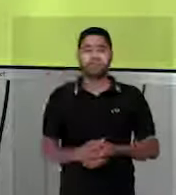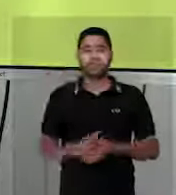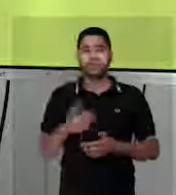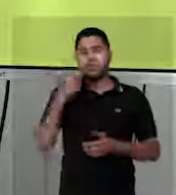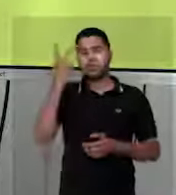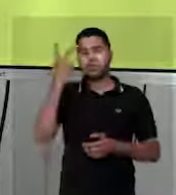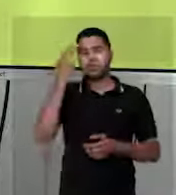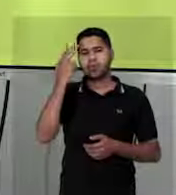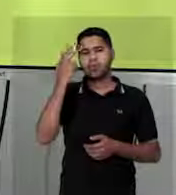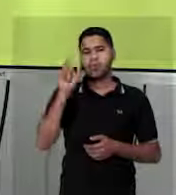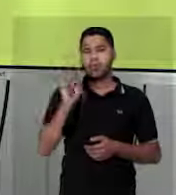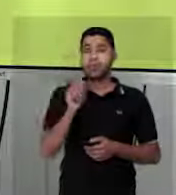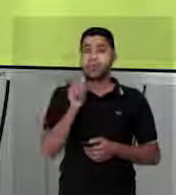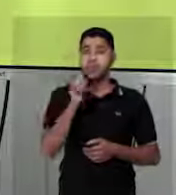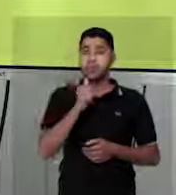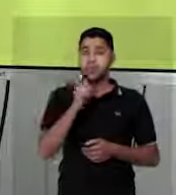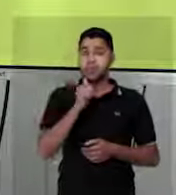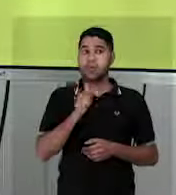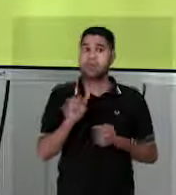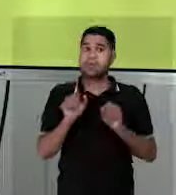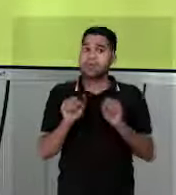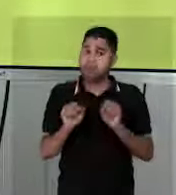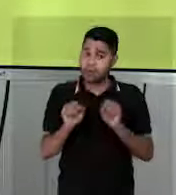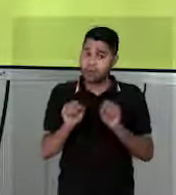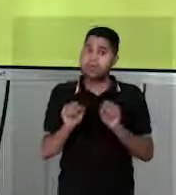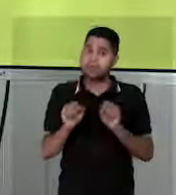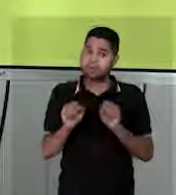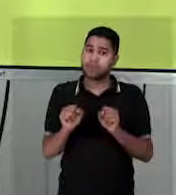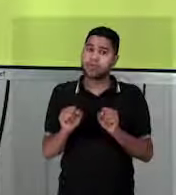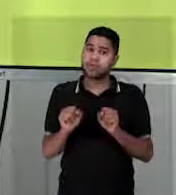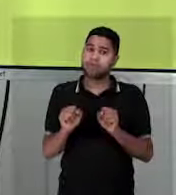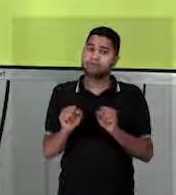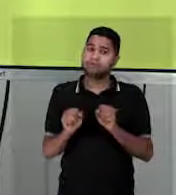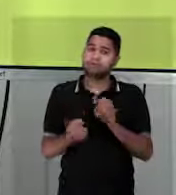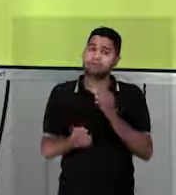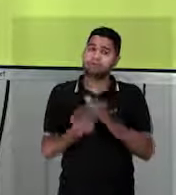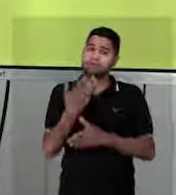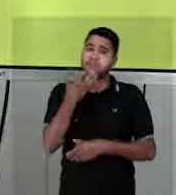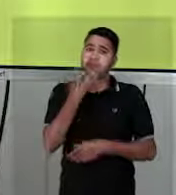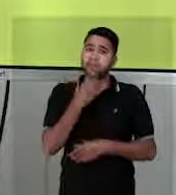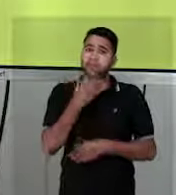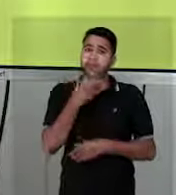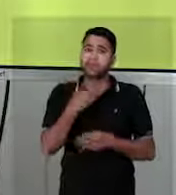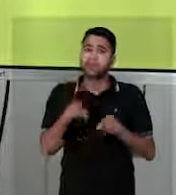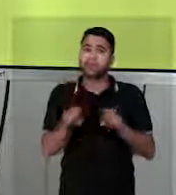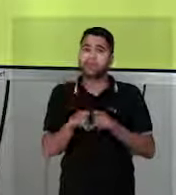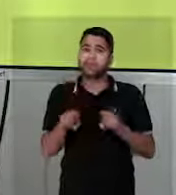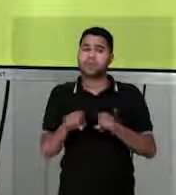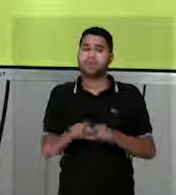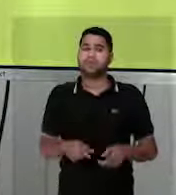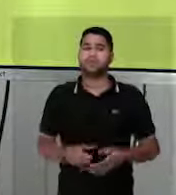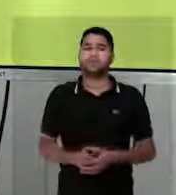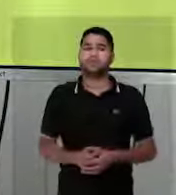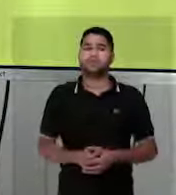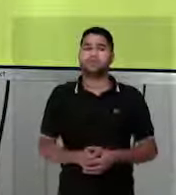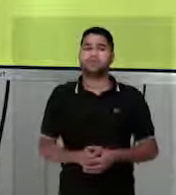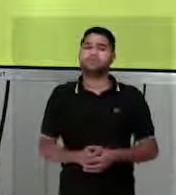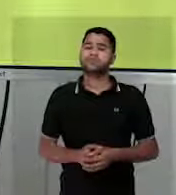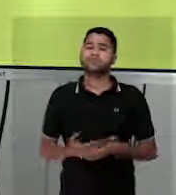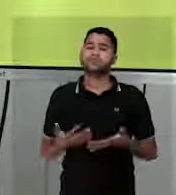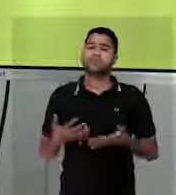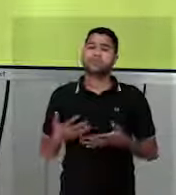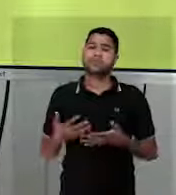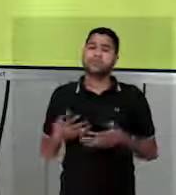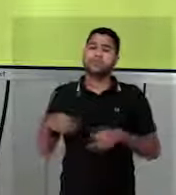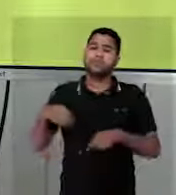a candidíase nas mulheres, mas ela pode aparecer também nos homens, e eles são transmissores da